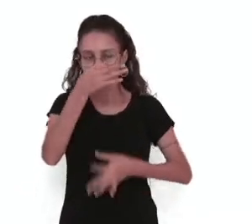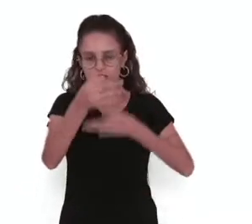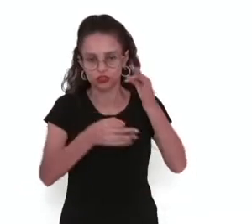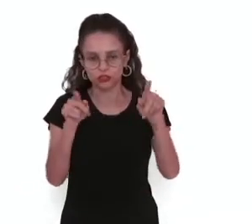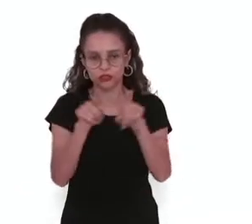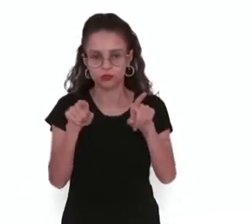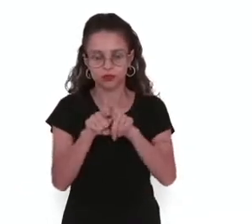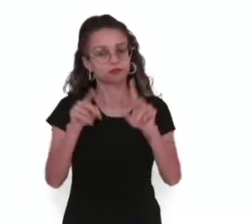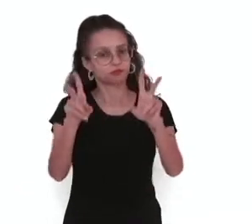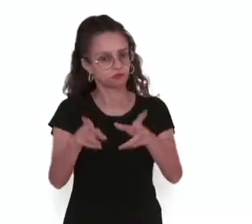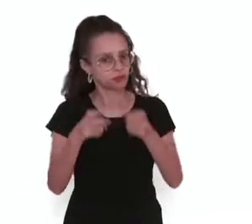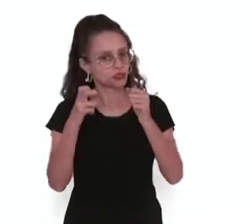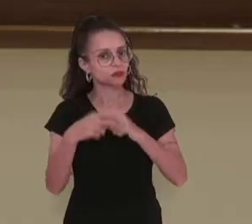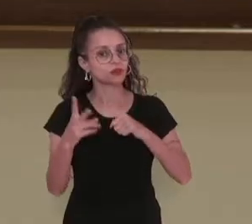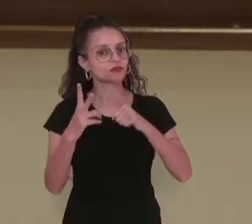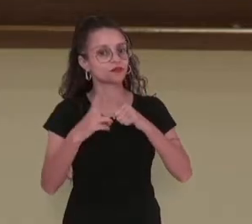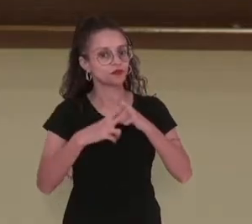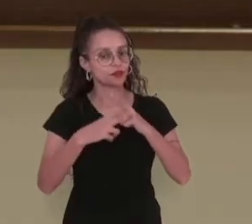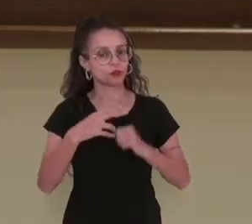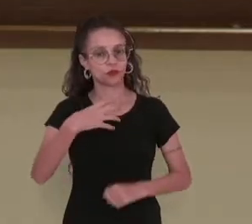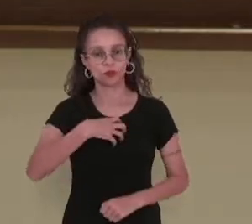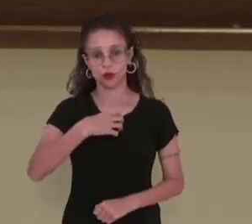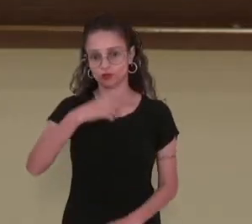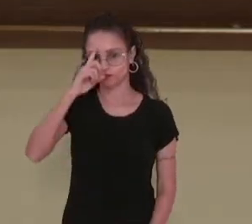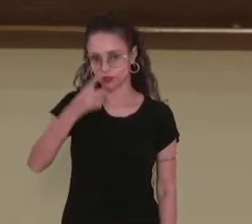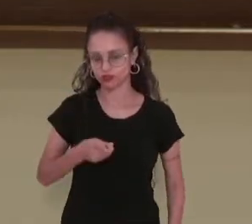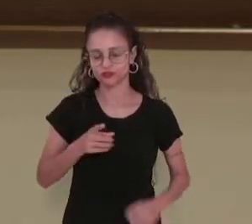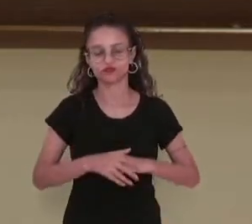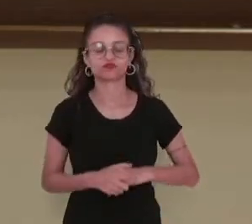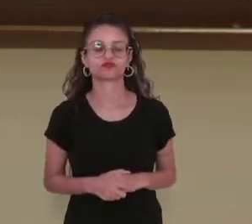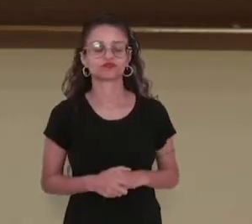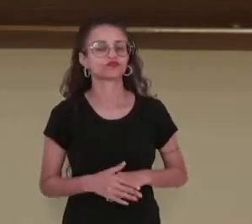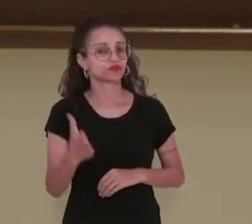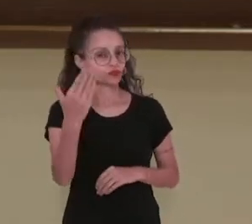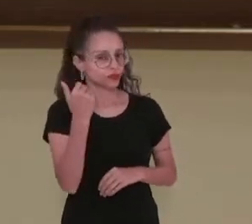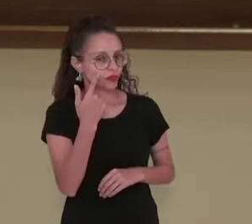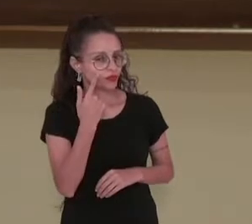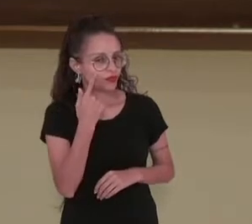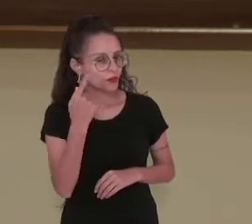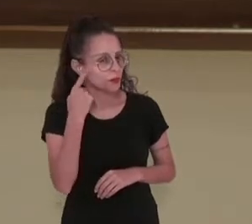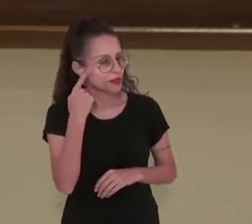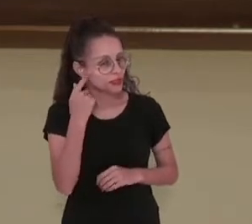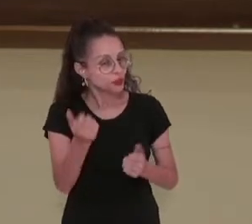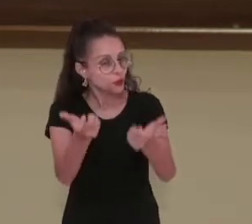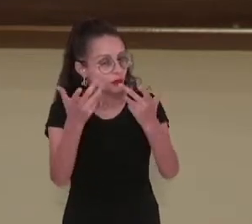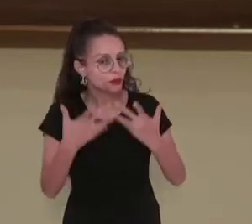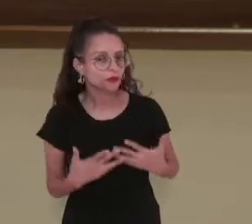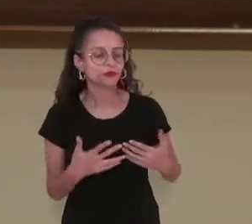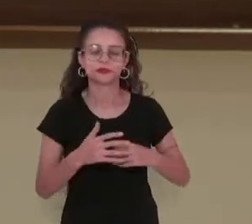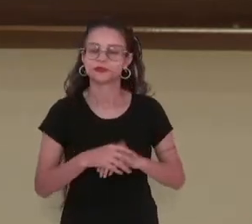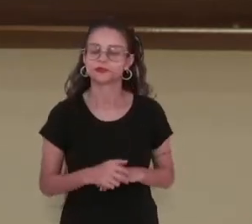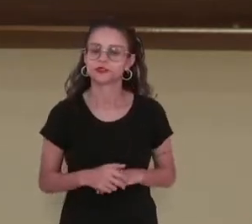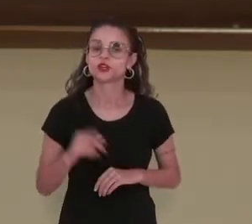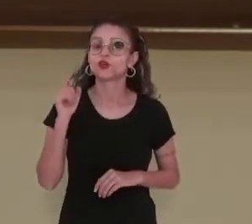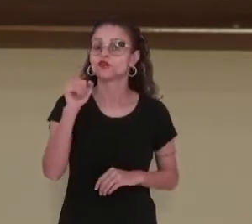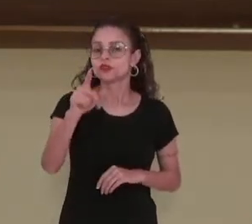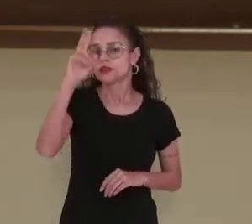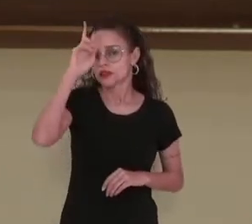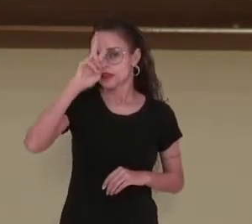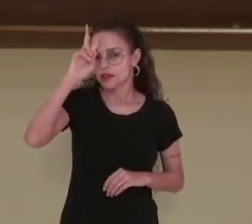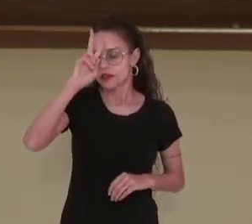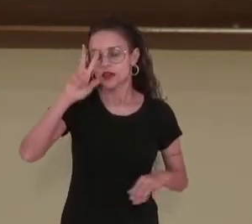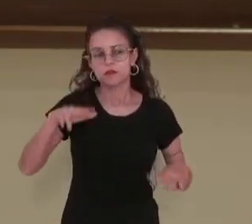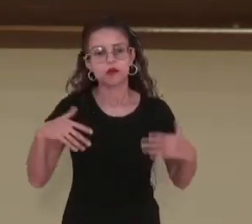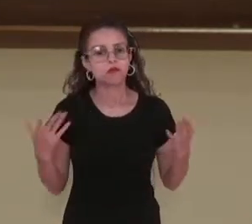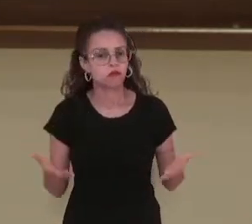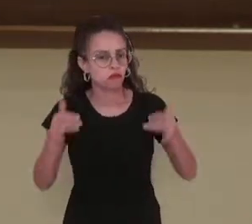o modo imperativo. Pensando no assunto aqui com a prof, vem cá, conta só para mim. Você se lembra de quando